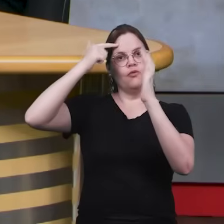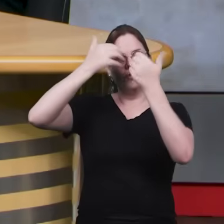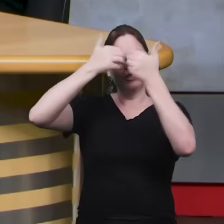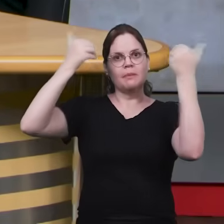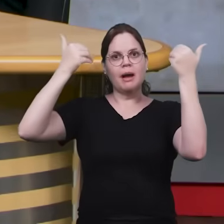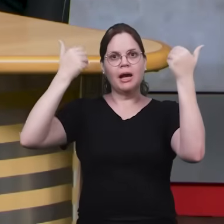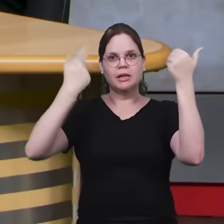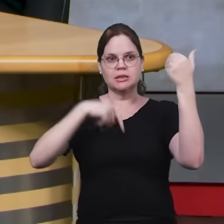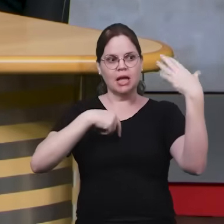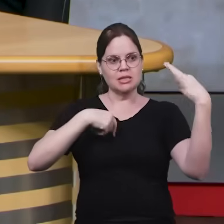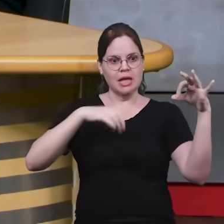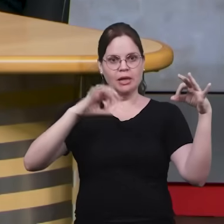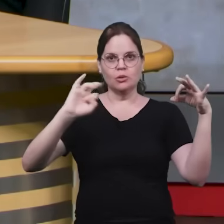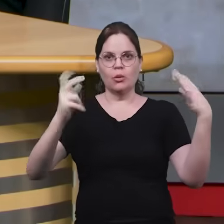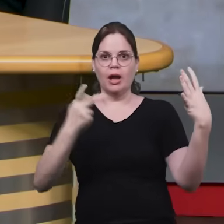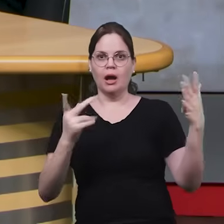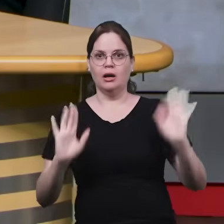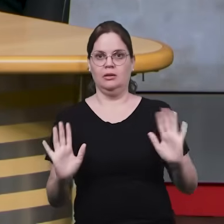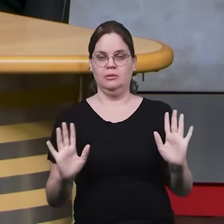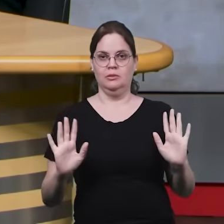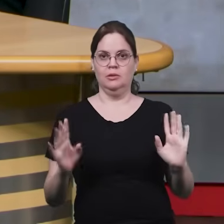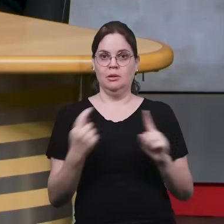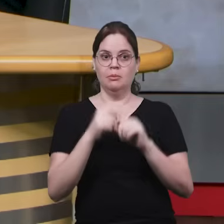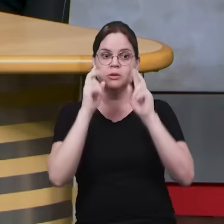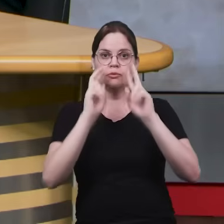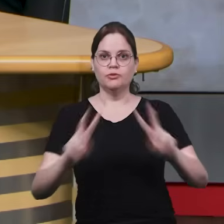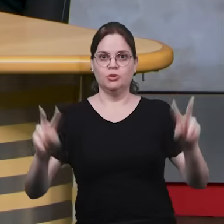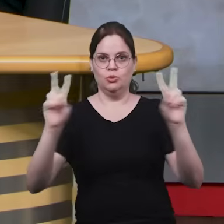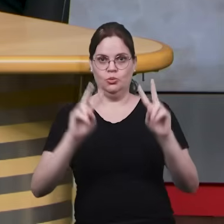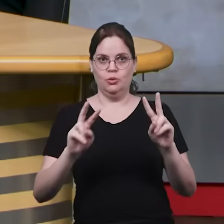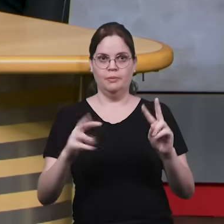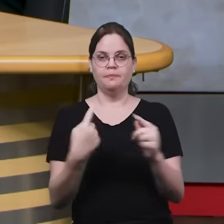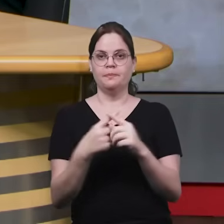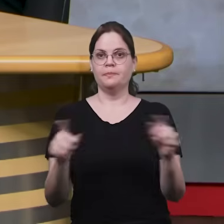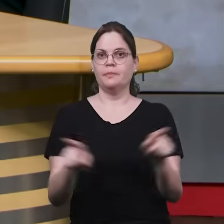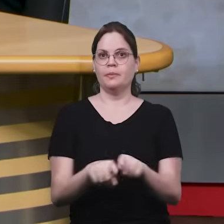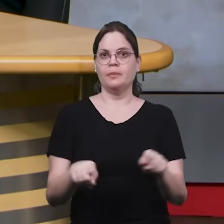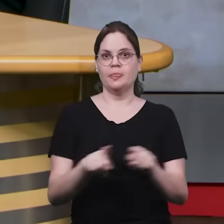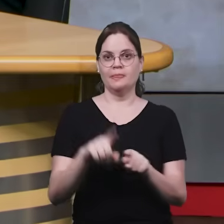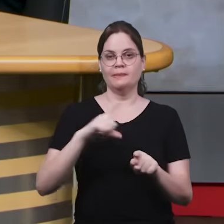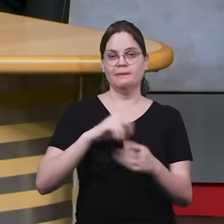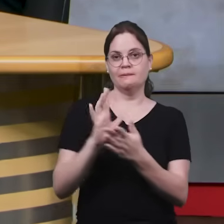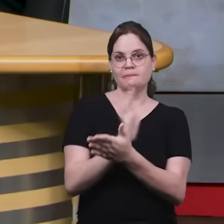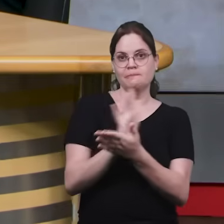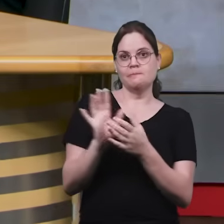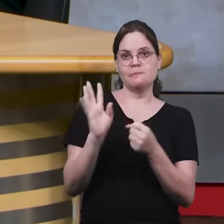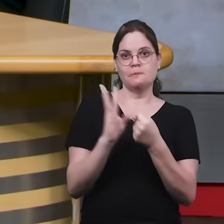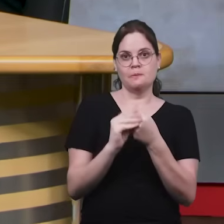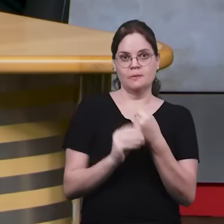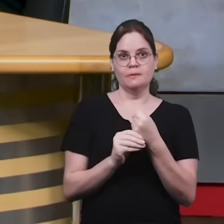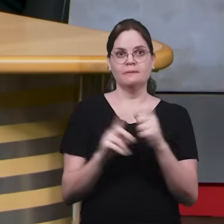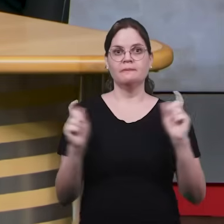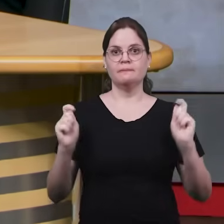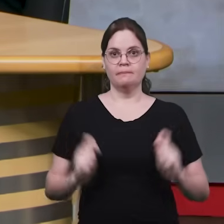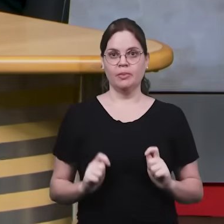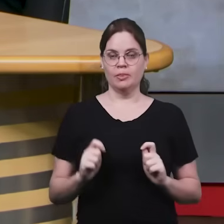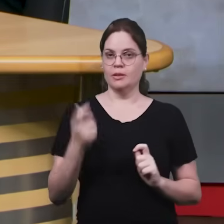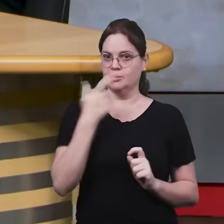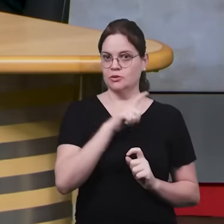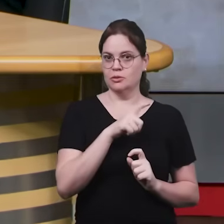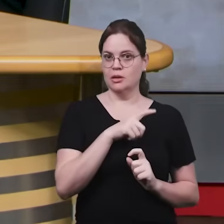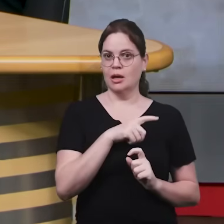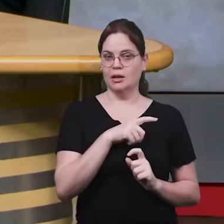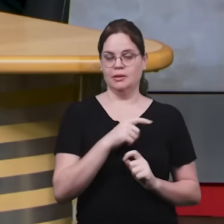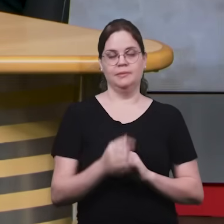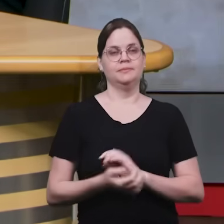o que está explícito, mas que além de estar explícito, nós temos parâmetros de conhecimento para fazer aquele